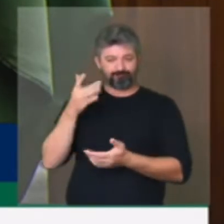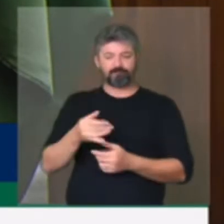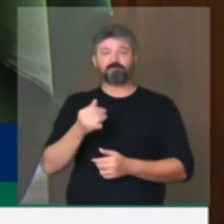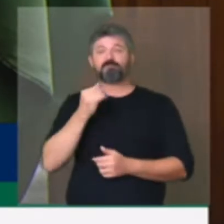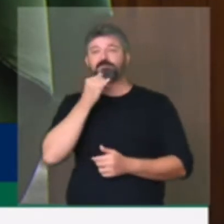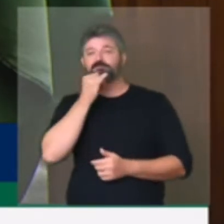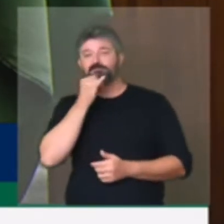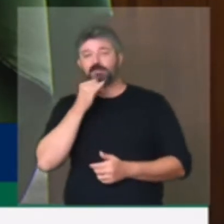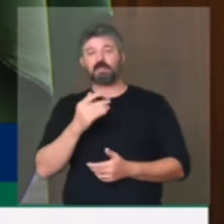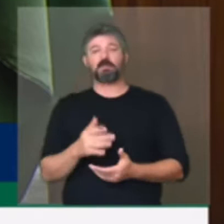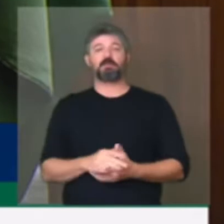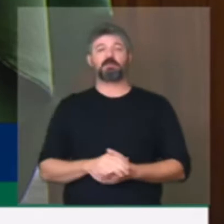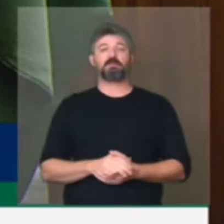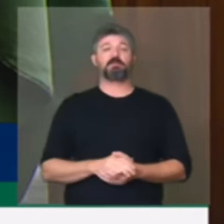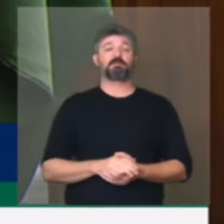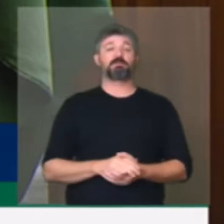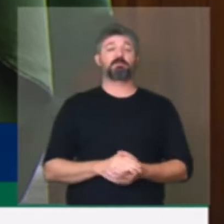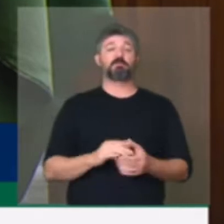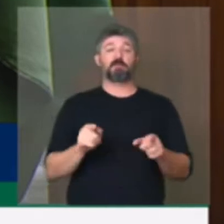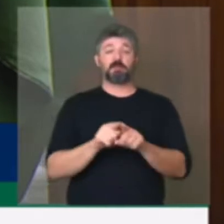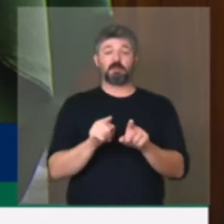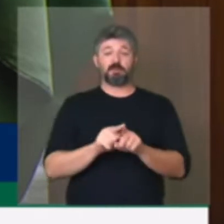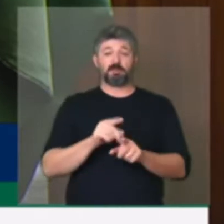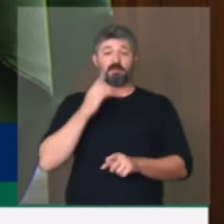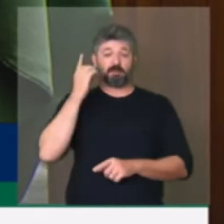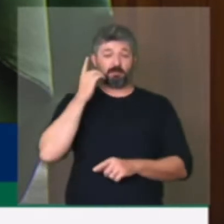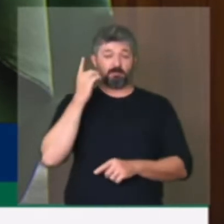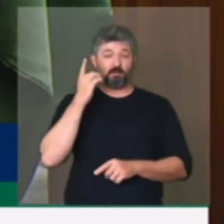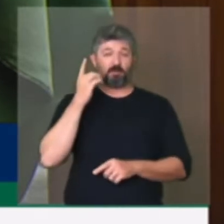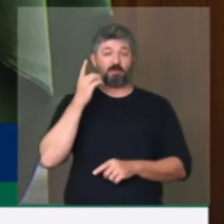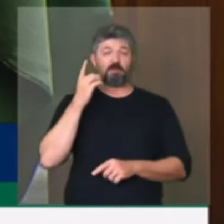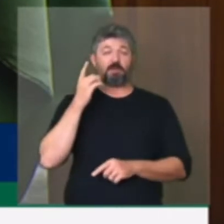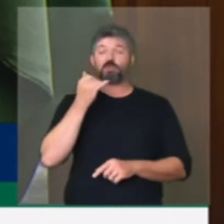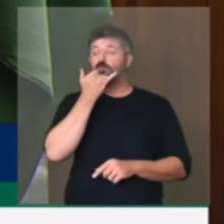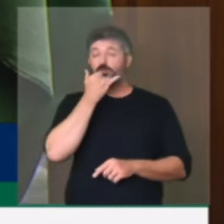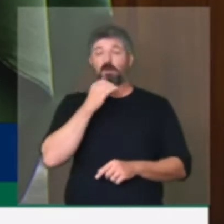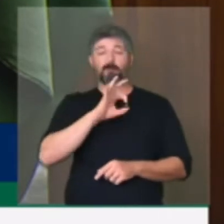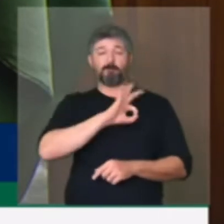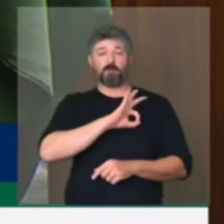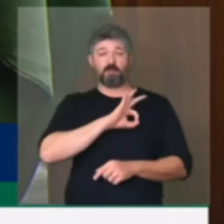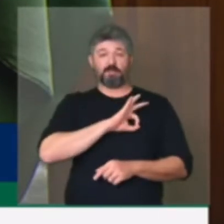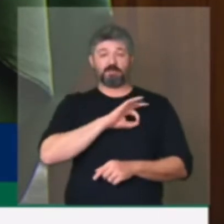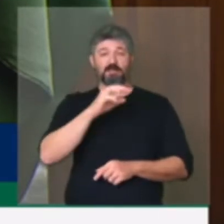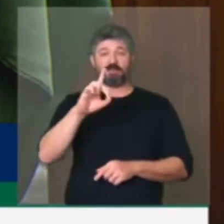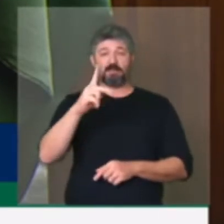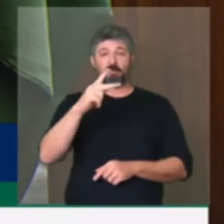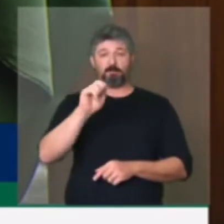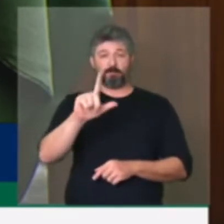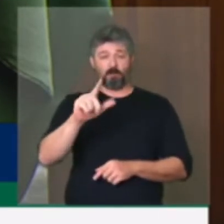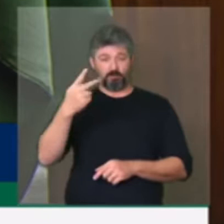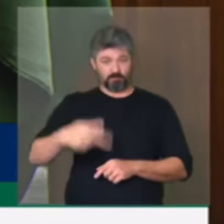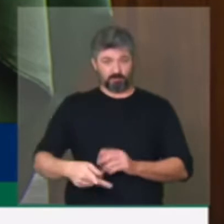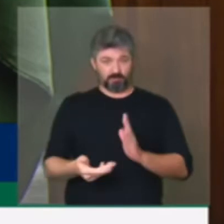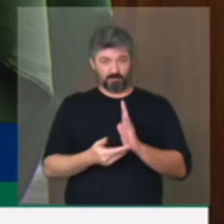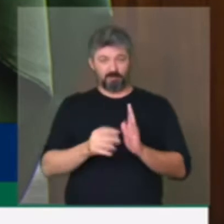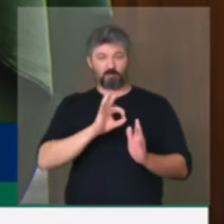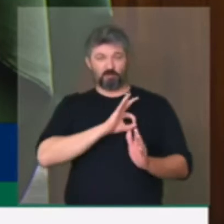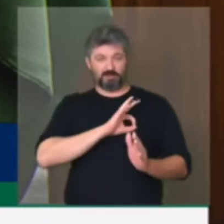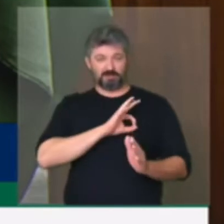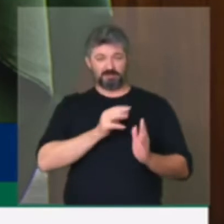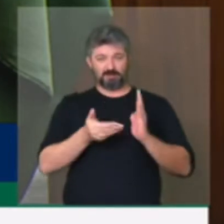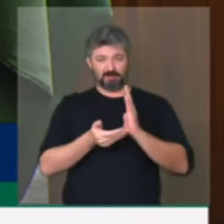também os policiais do DEPOL que foram atingidos, da mesma maneira dos índios que